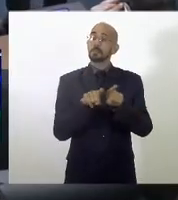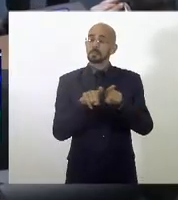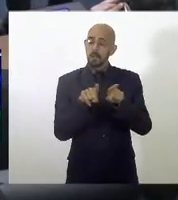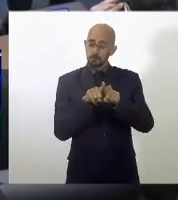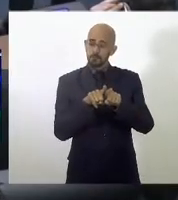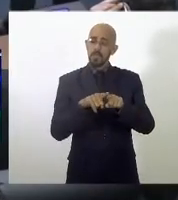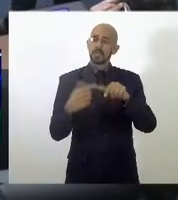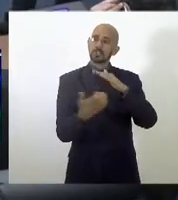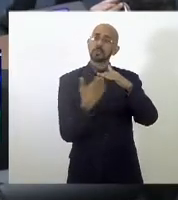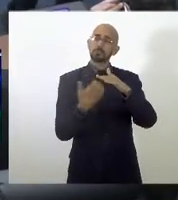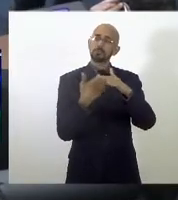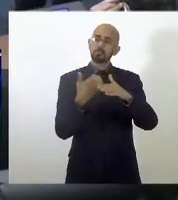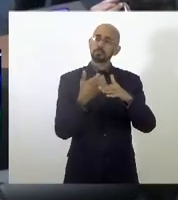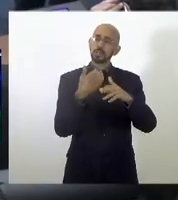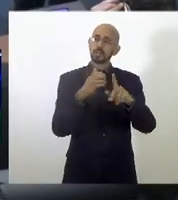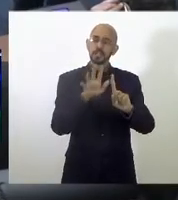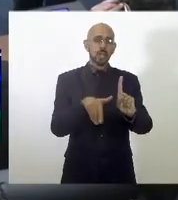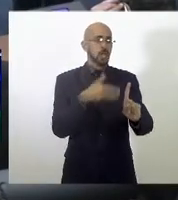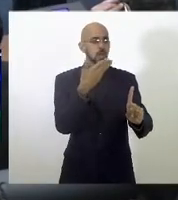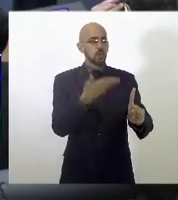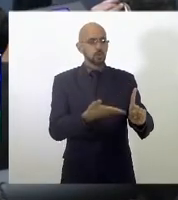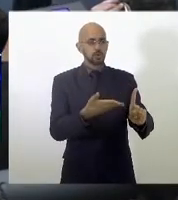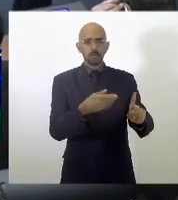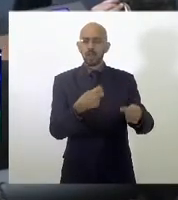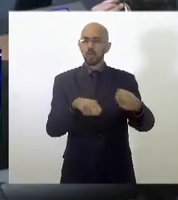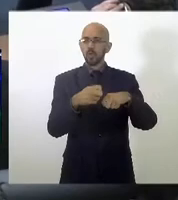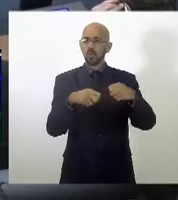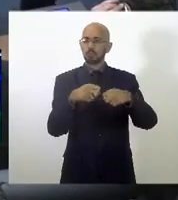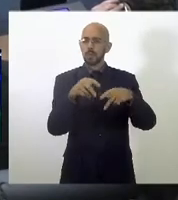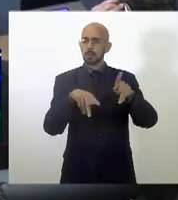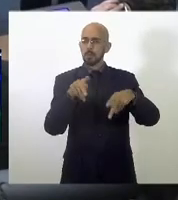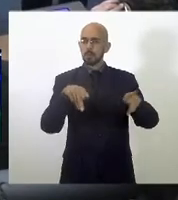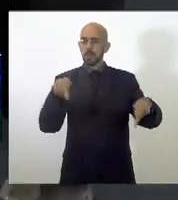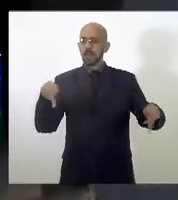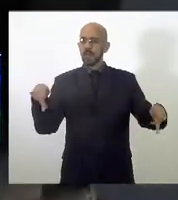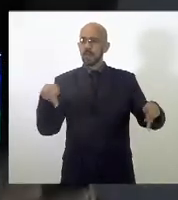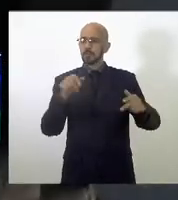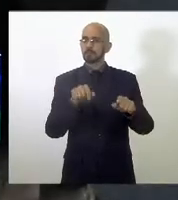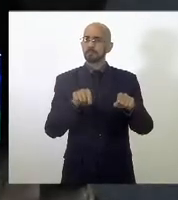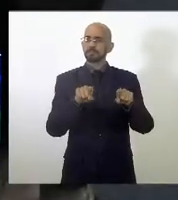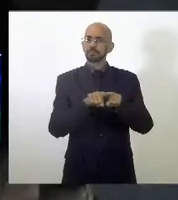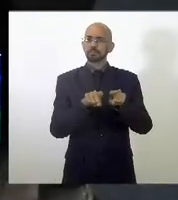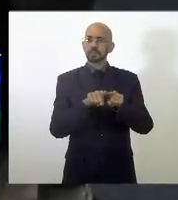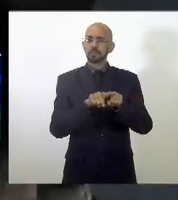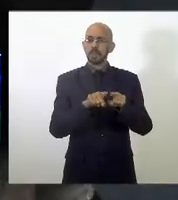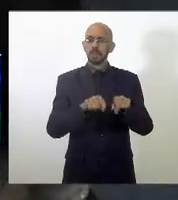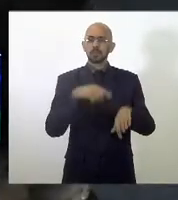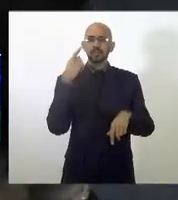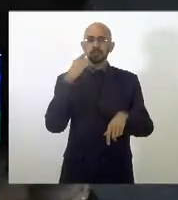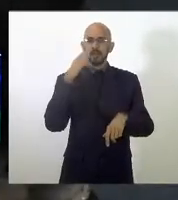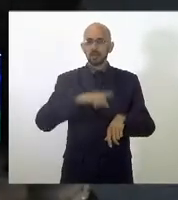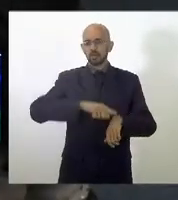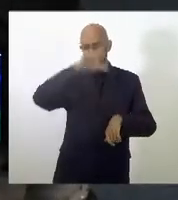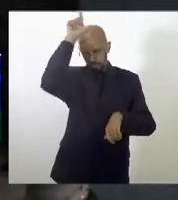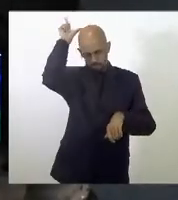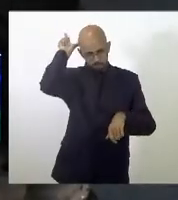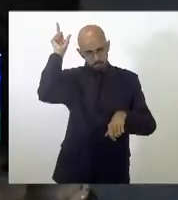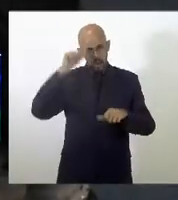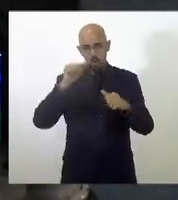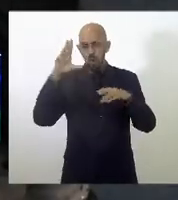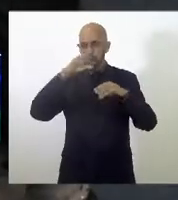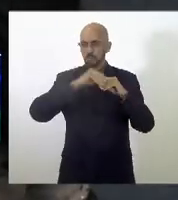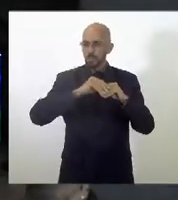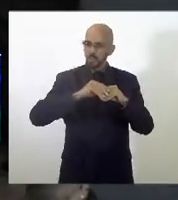também reconhecidos como da economia popular, deputada enfermeira Rejane, deputado Luiz Paulo também trouxe contribuições importantes que